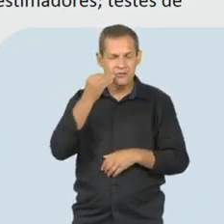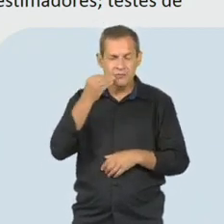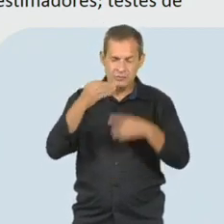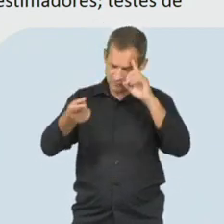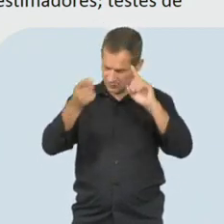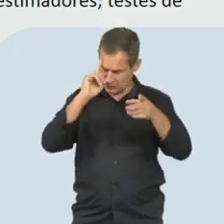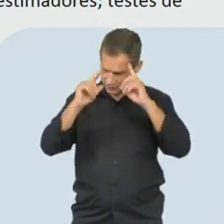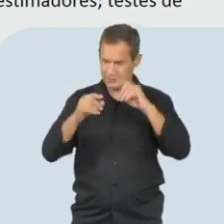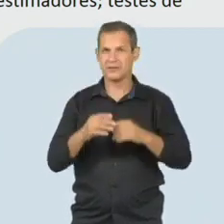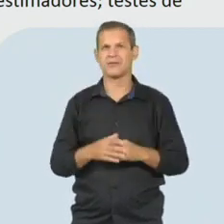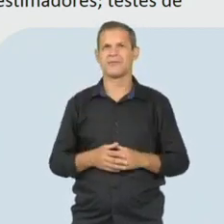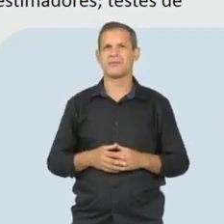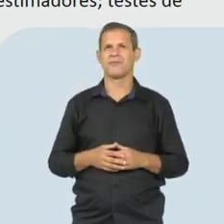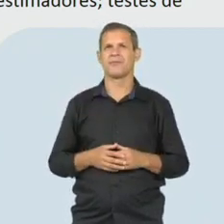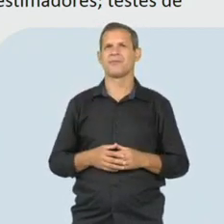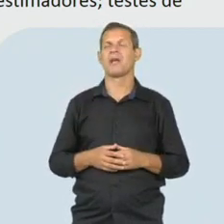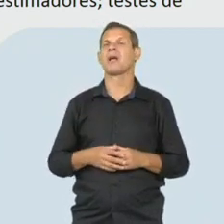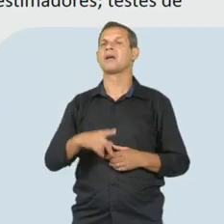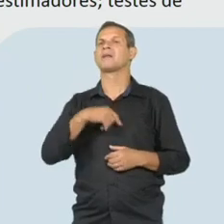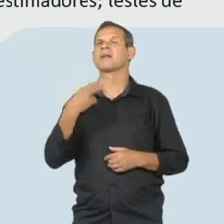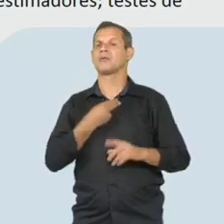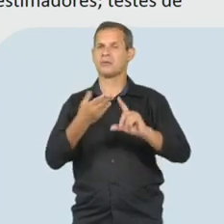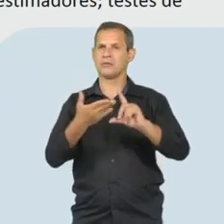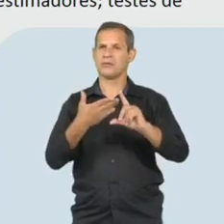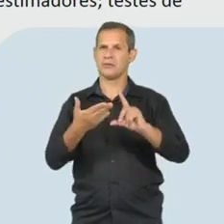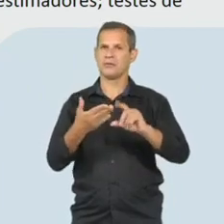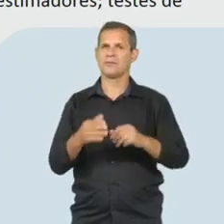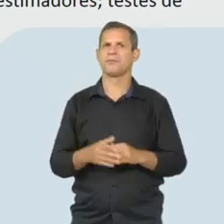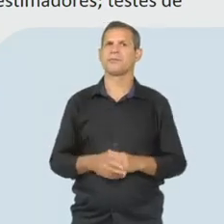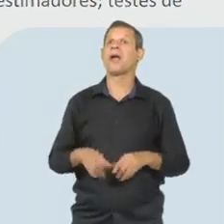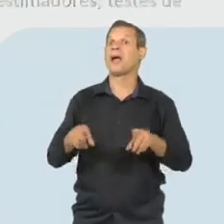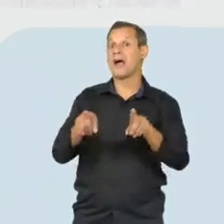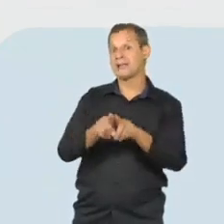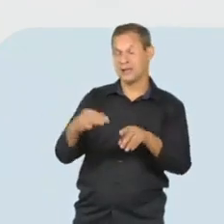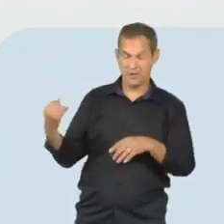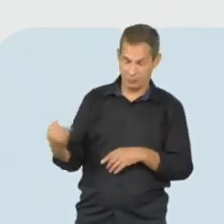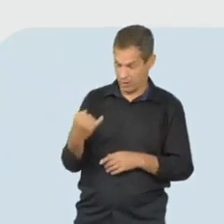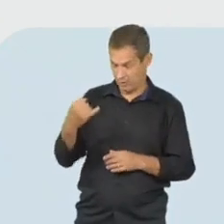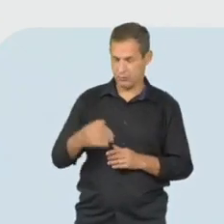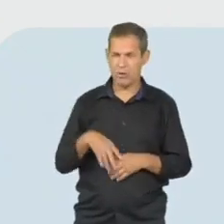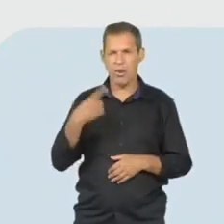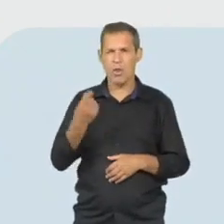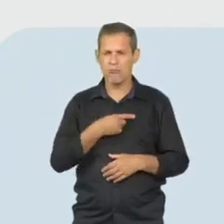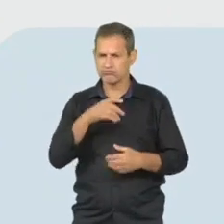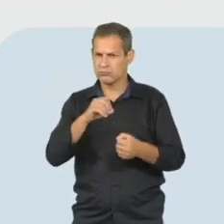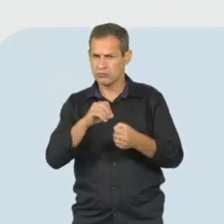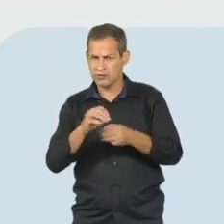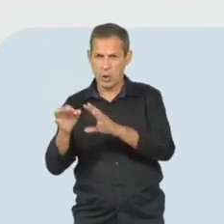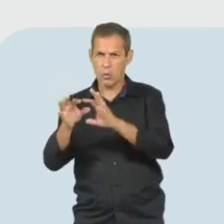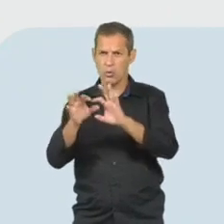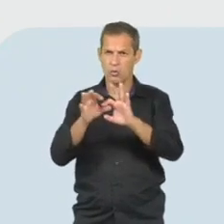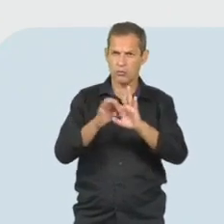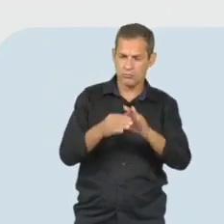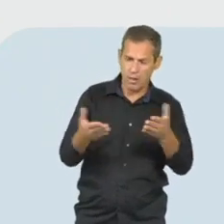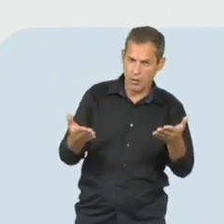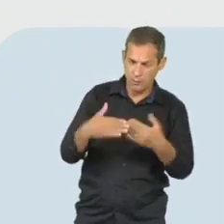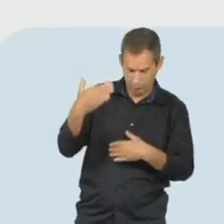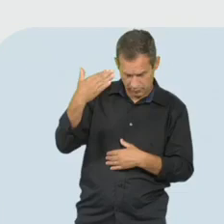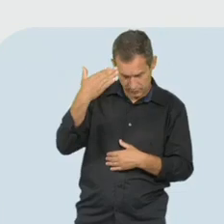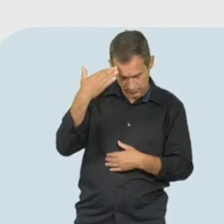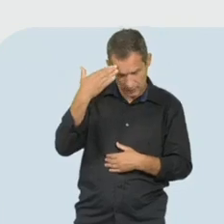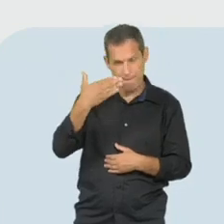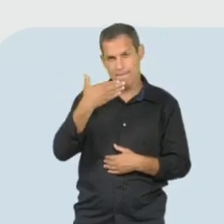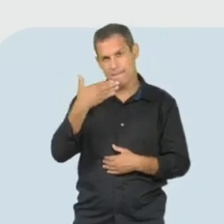de hipóteses durante a nossa aula. Também é interessante a gente fazer uma contextualização aqui para entender o